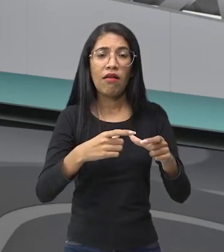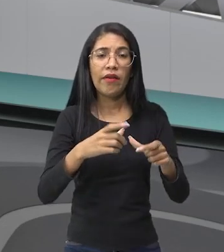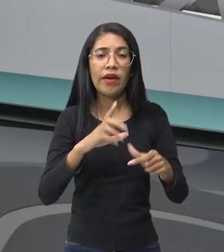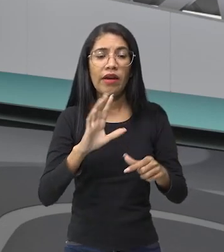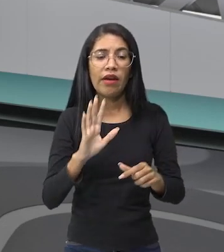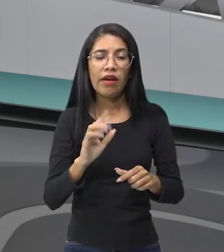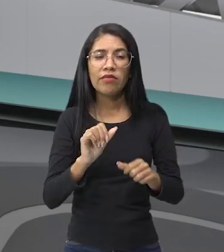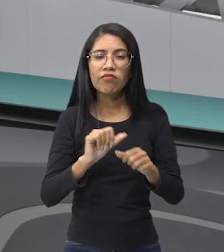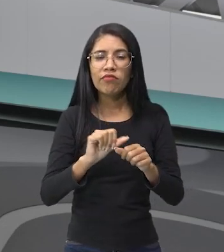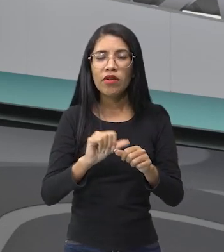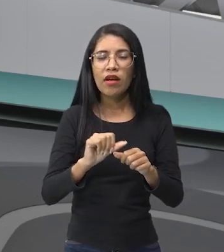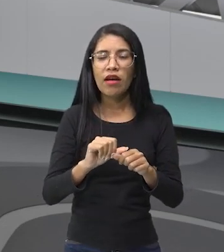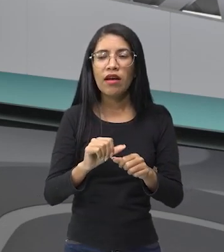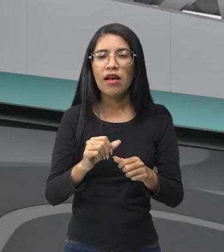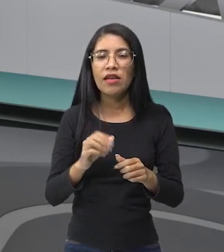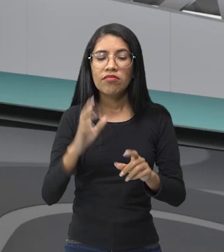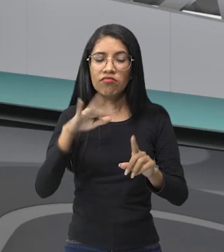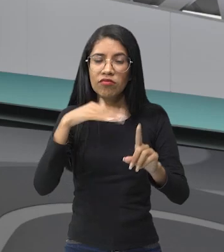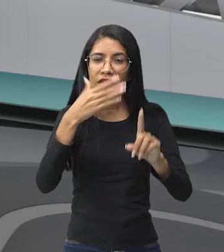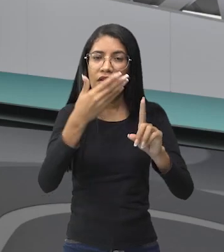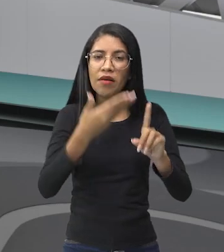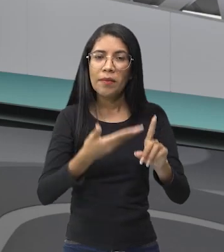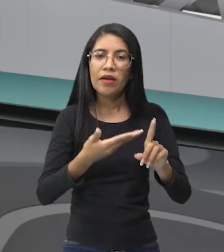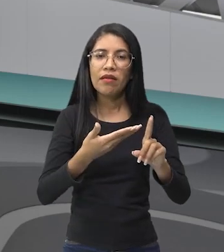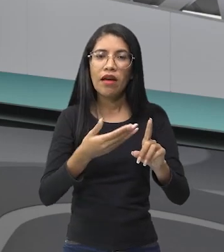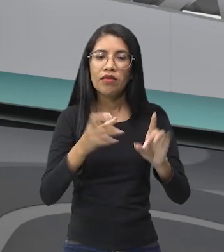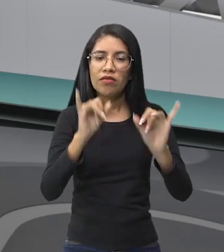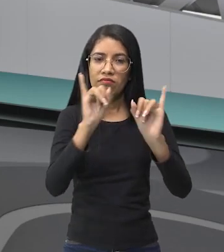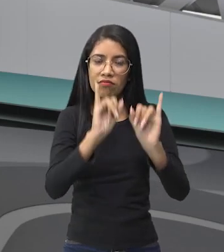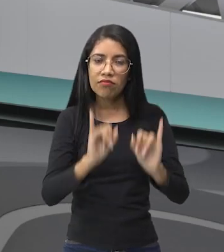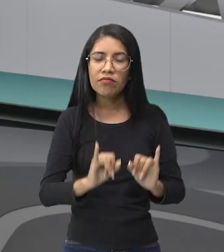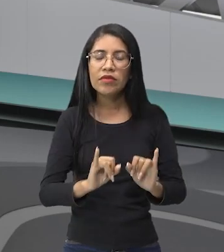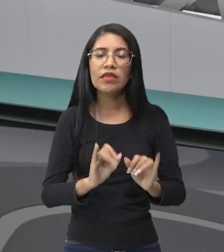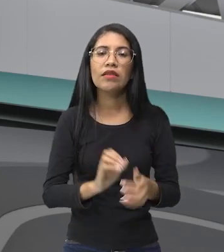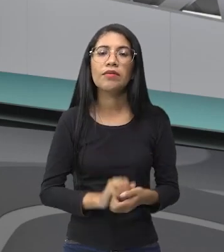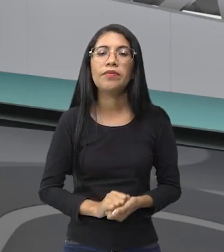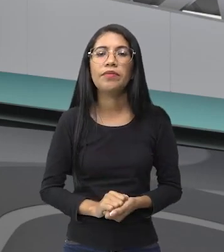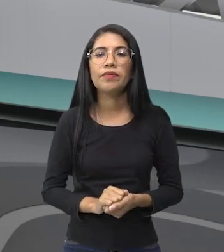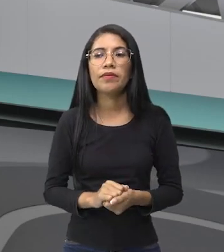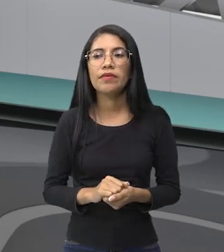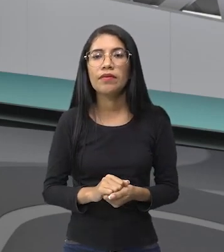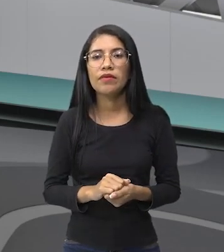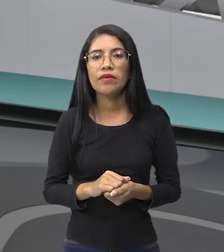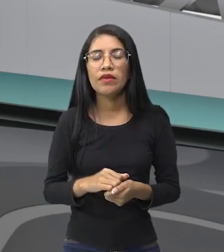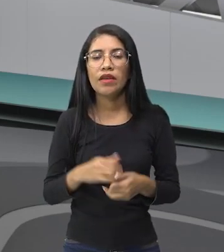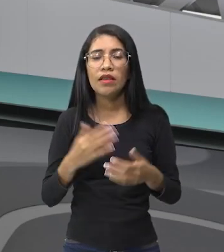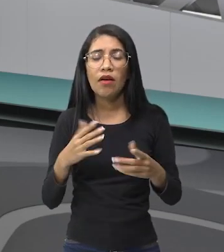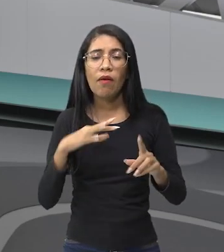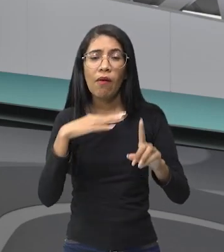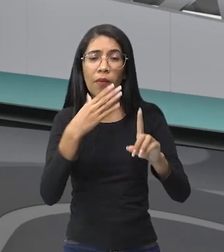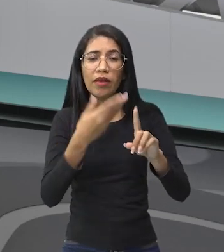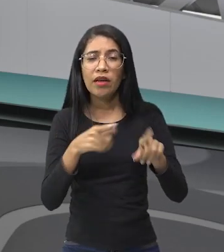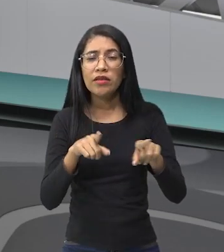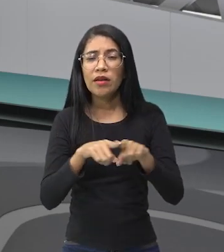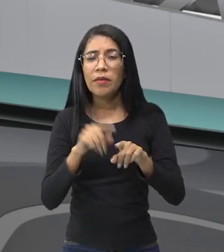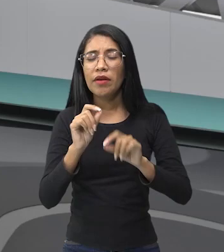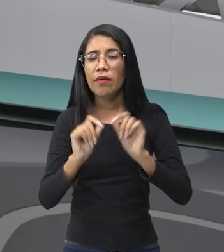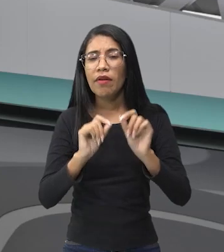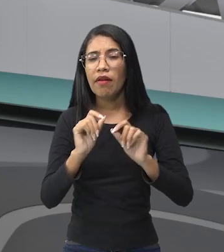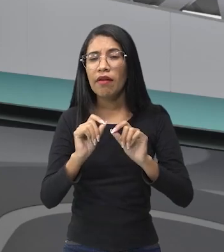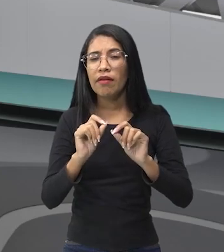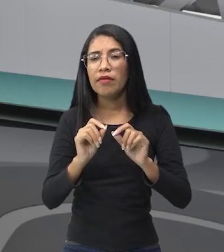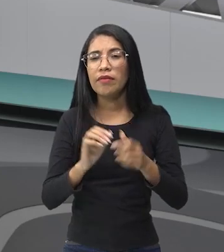eles fazem essa homenagem a essas divindades. E aí, que homenagem também o quê? Quais são